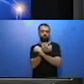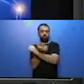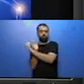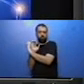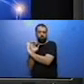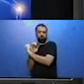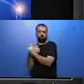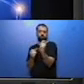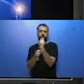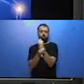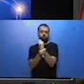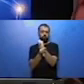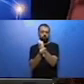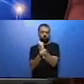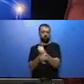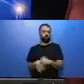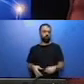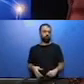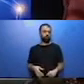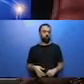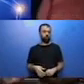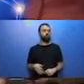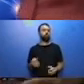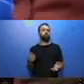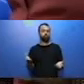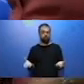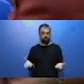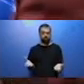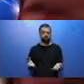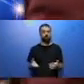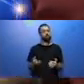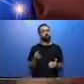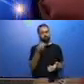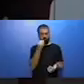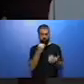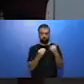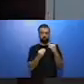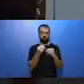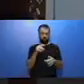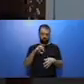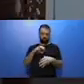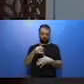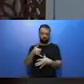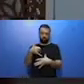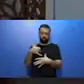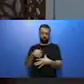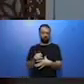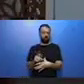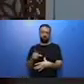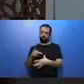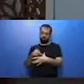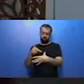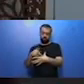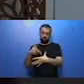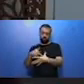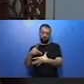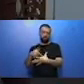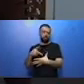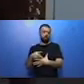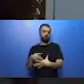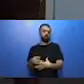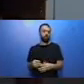corpo encontra uma articulação. Então, eu preciso de alimentos que têm proteínas para estar reparando